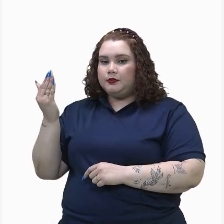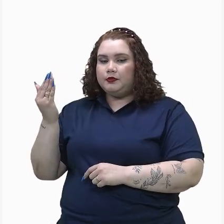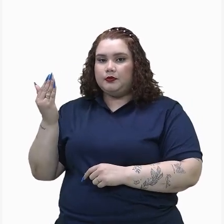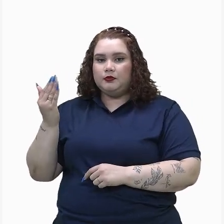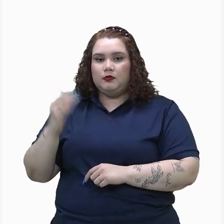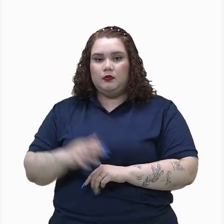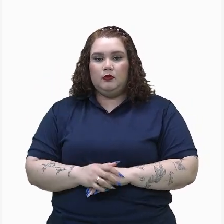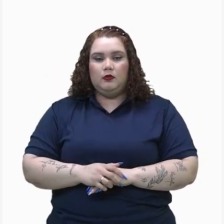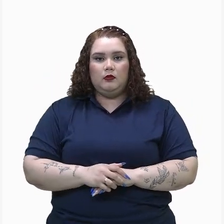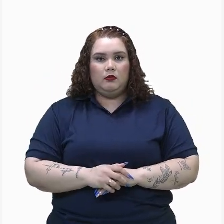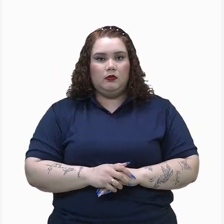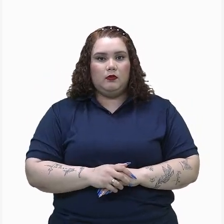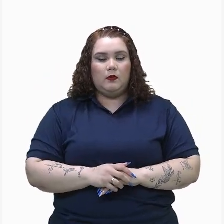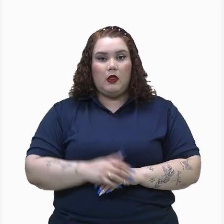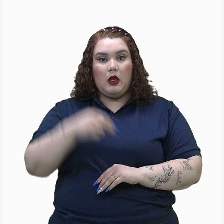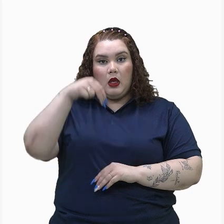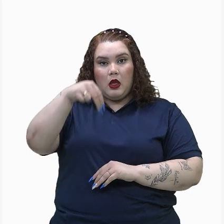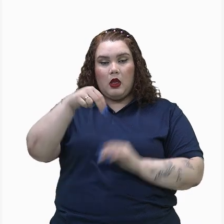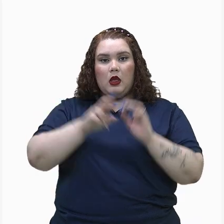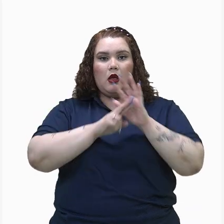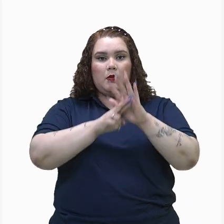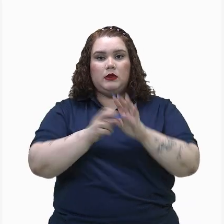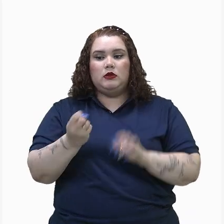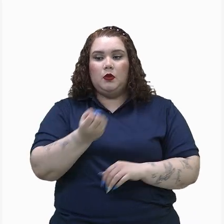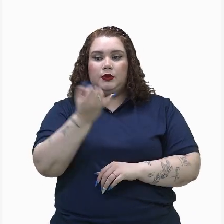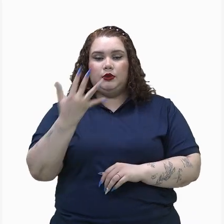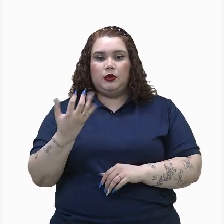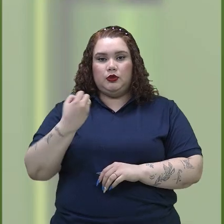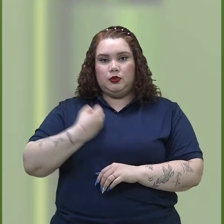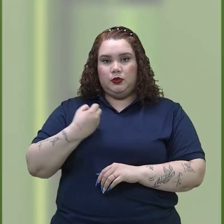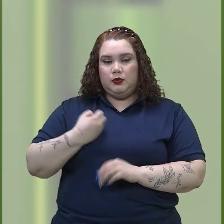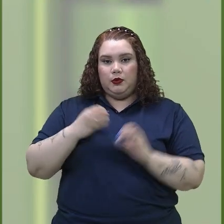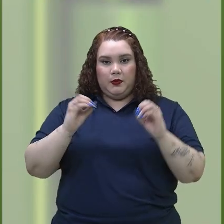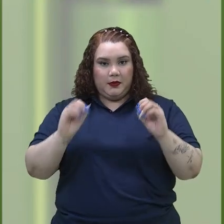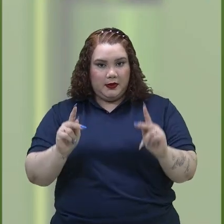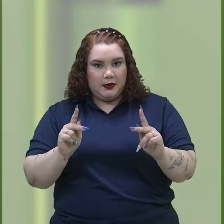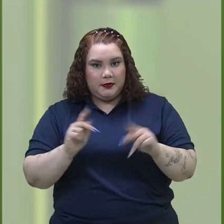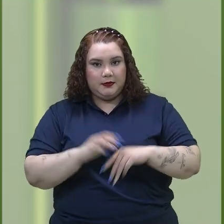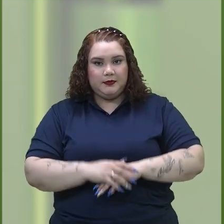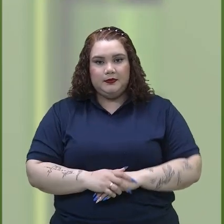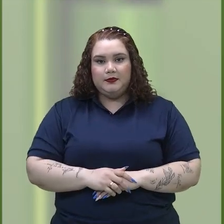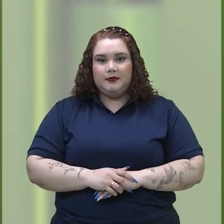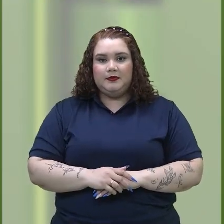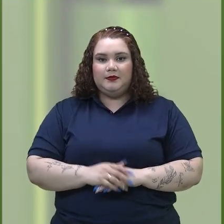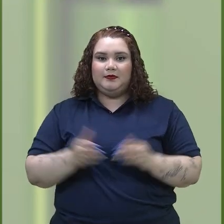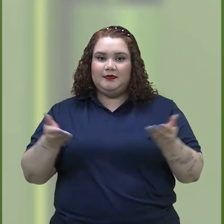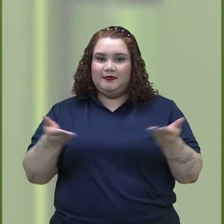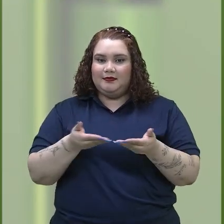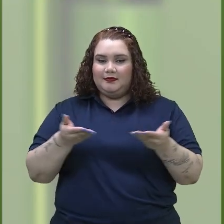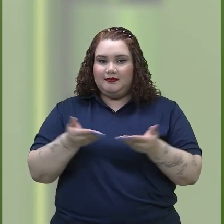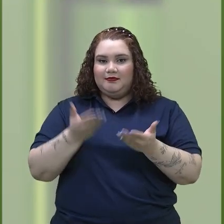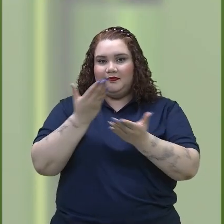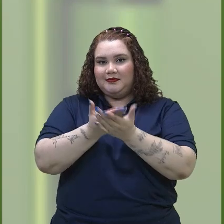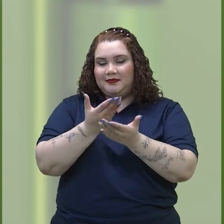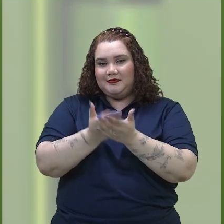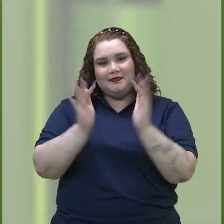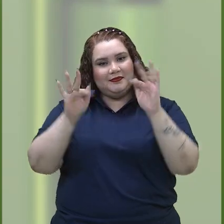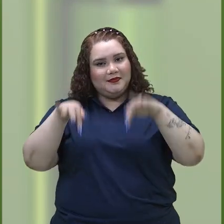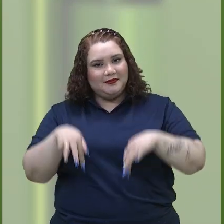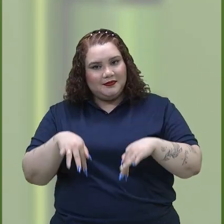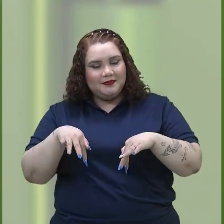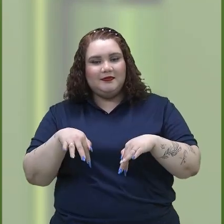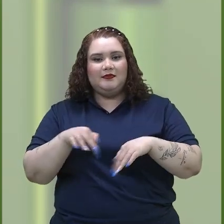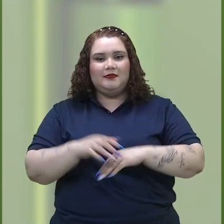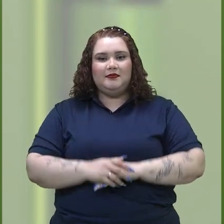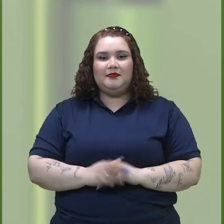de resistores do circuito, que é N. Muito bem, então, pessoal, agora eu finalizo aqui a aula com